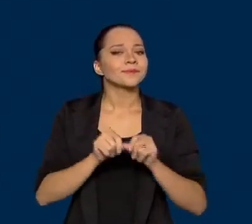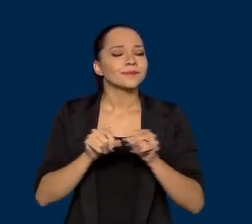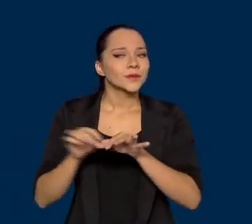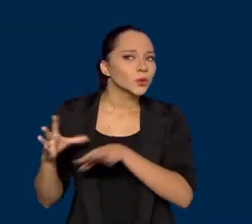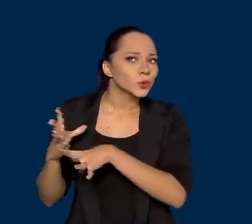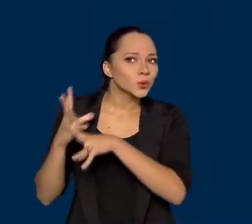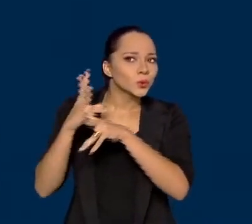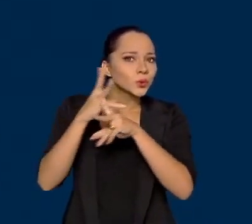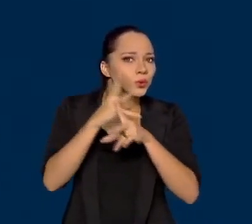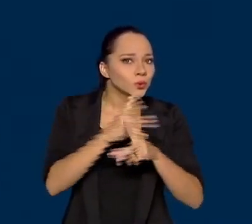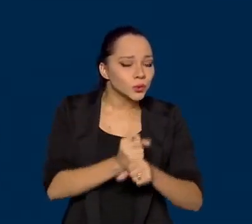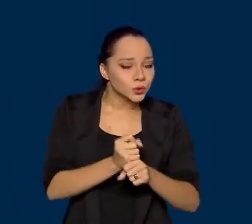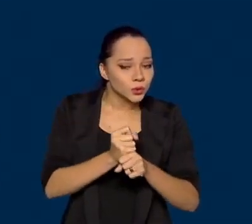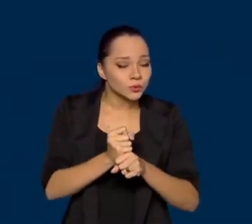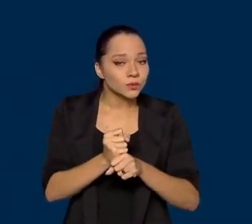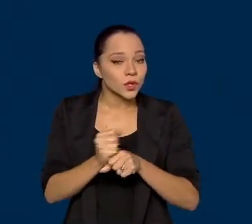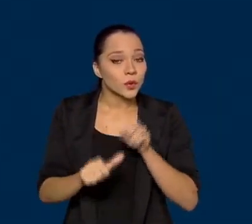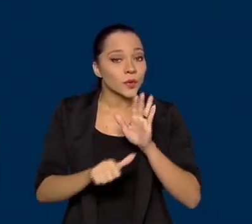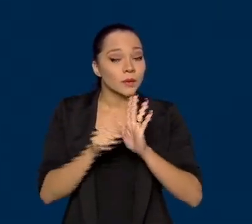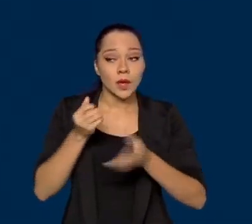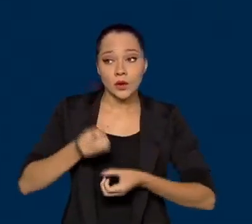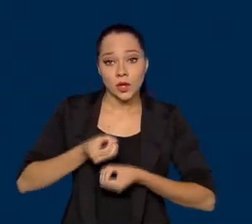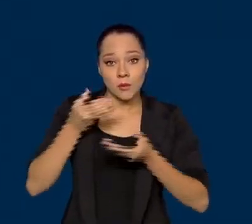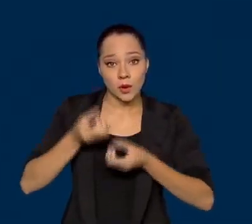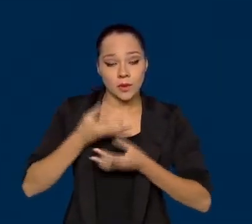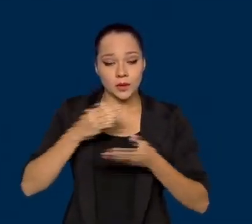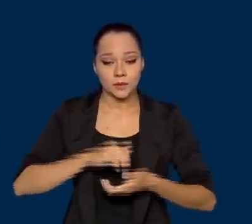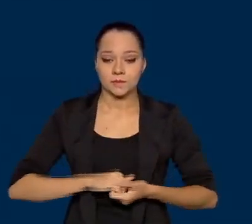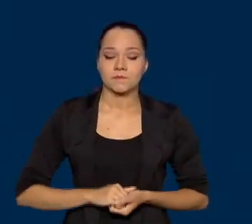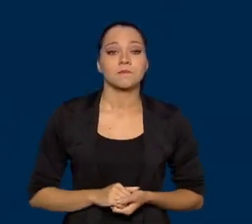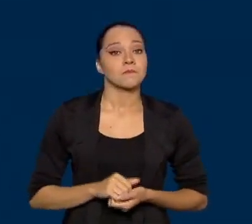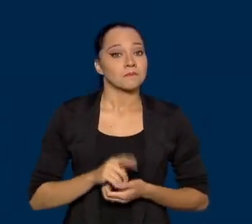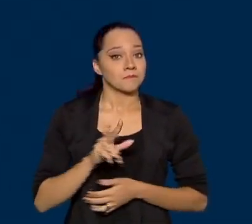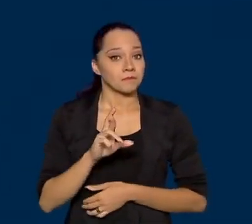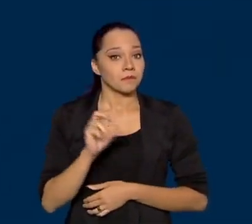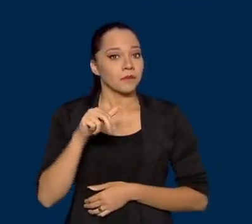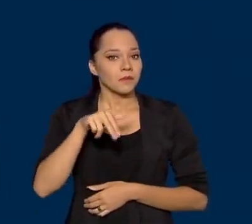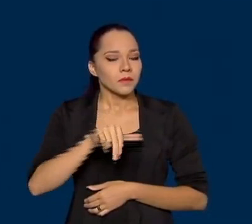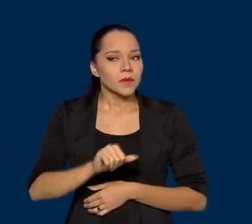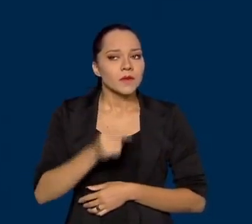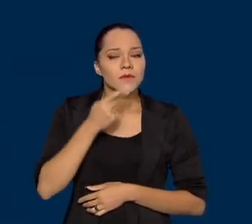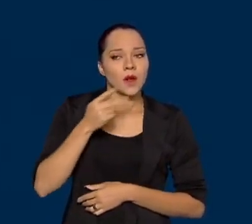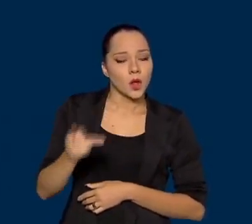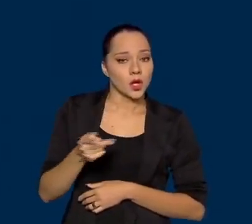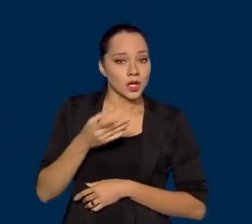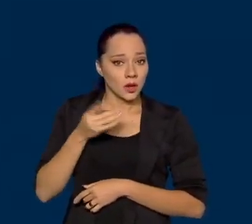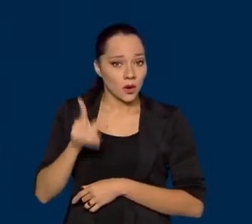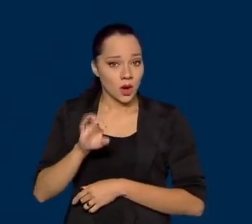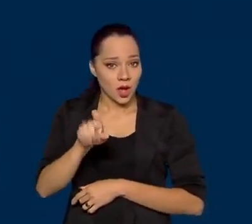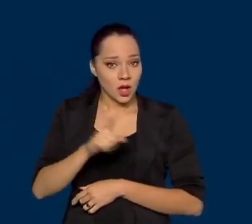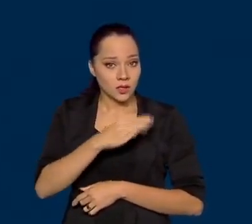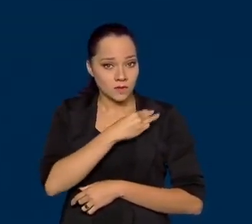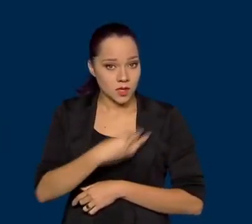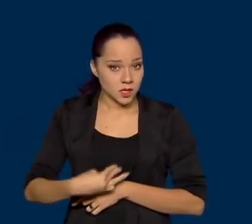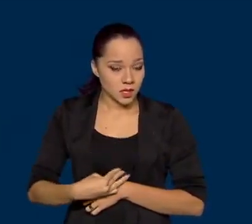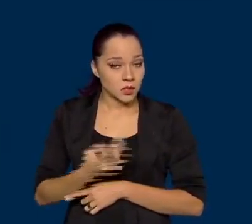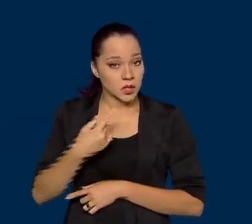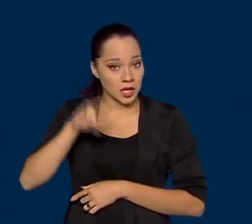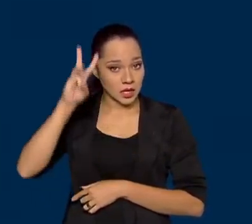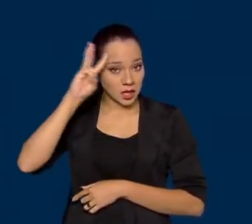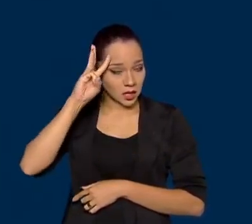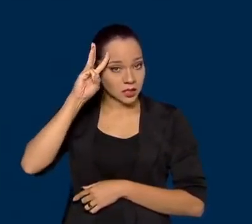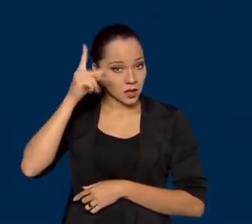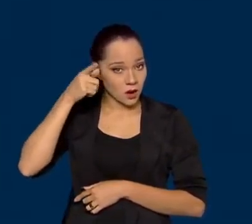fizeram um balanço do primeiro depoimento à comissão. Renan avaliou que as declarações do ex-ministro, nessa